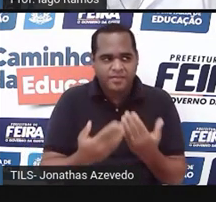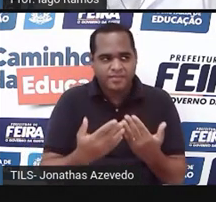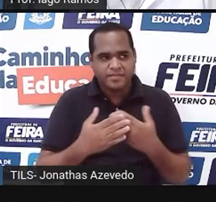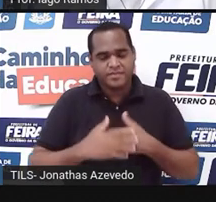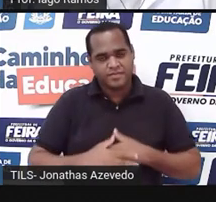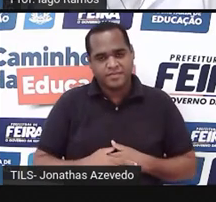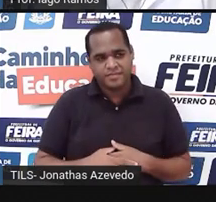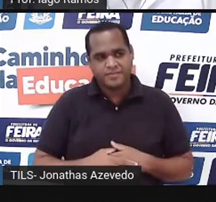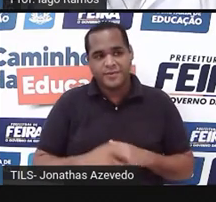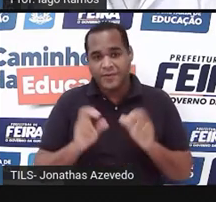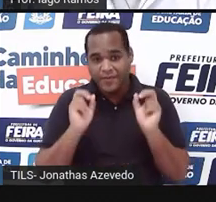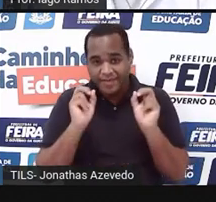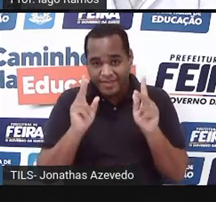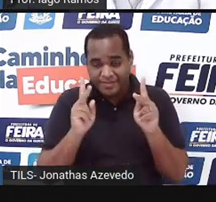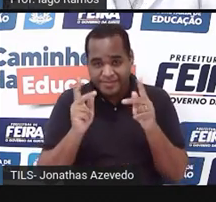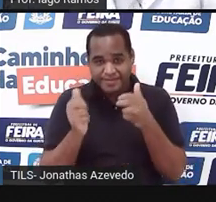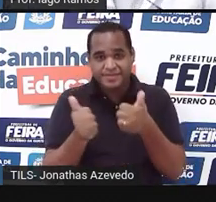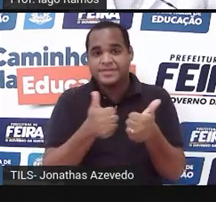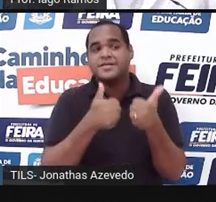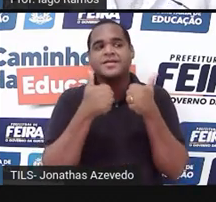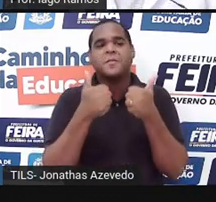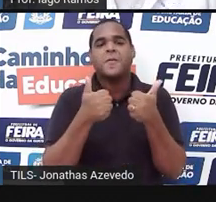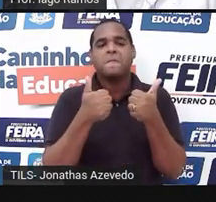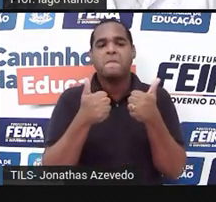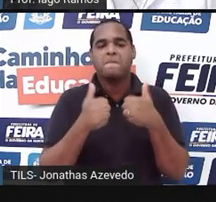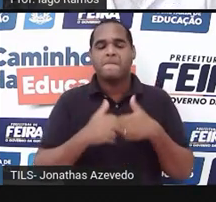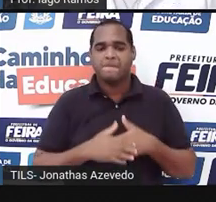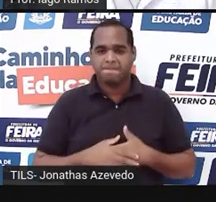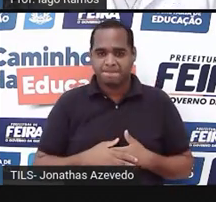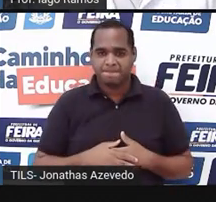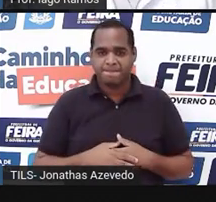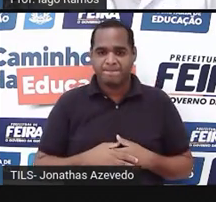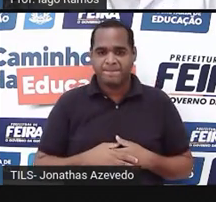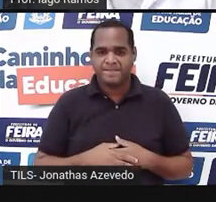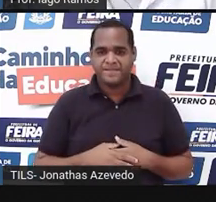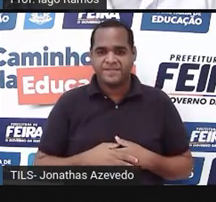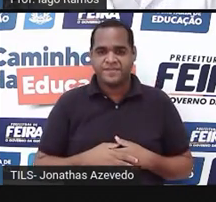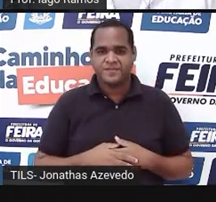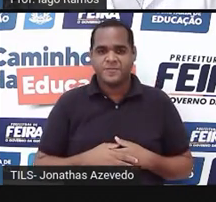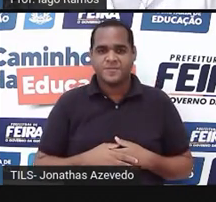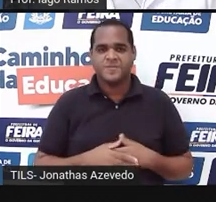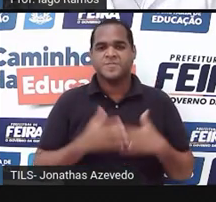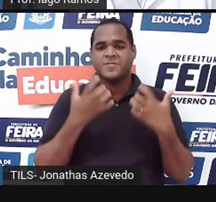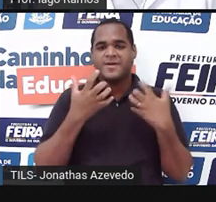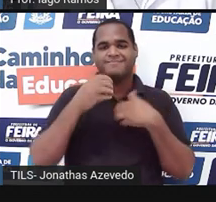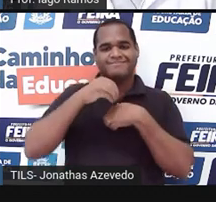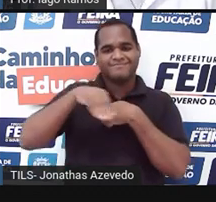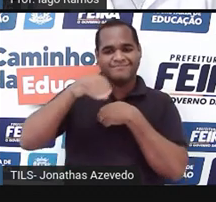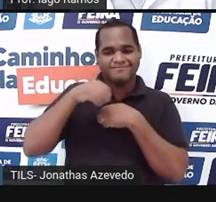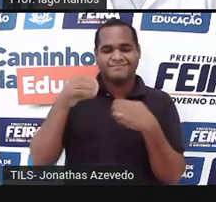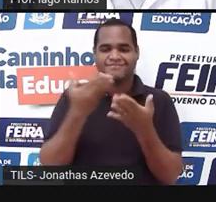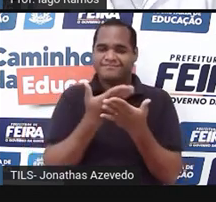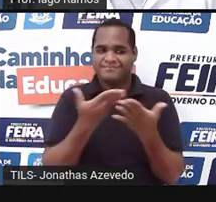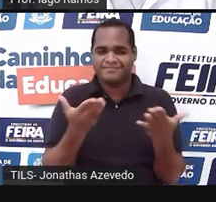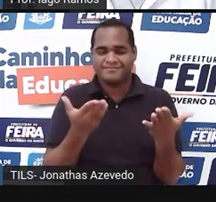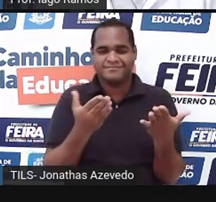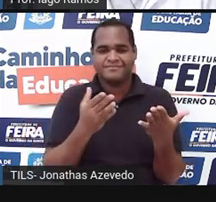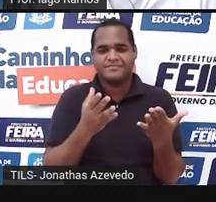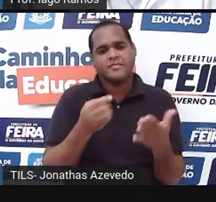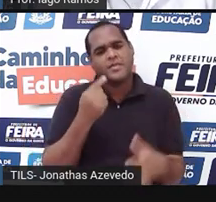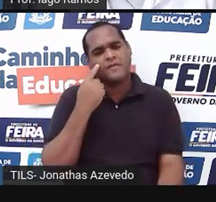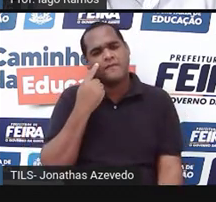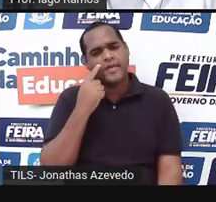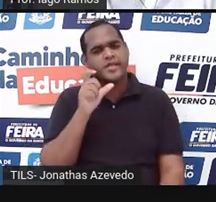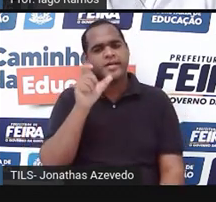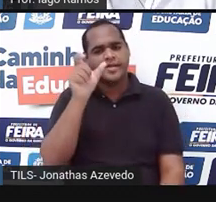o Ok bom então é que eu quero trazer para você aqui agora eu quero trazer para você uma